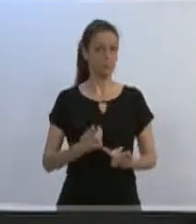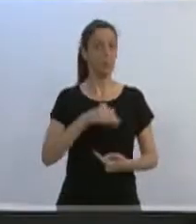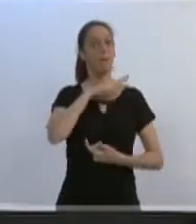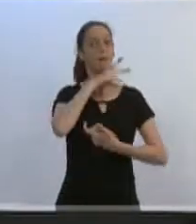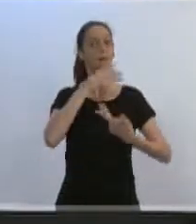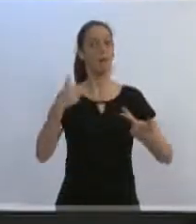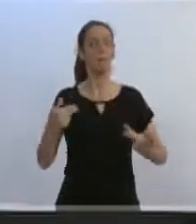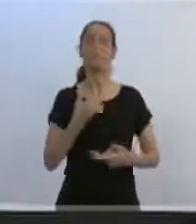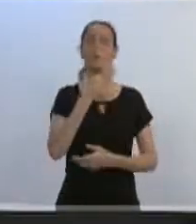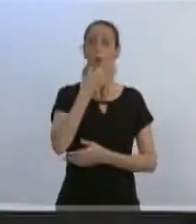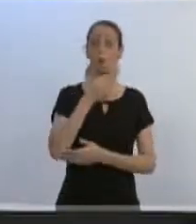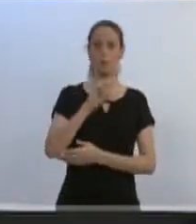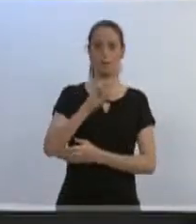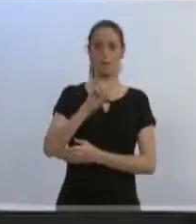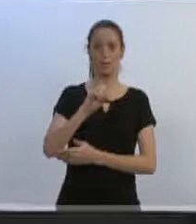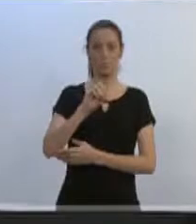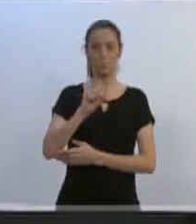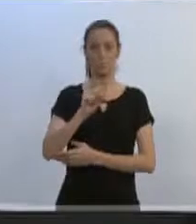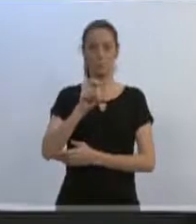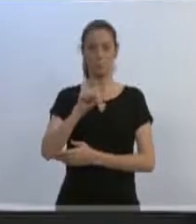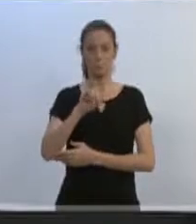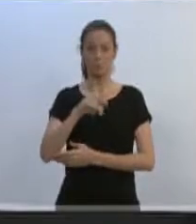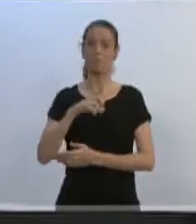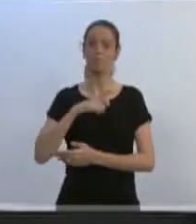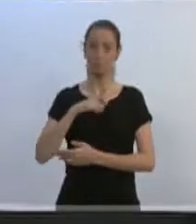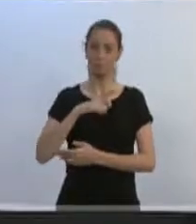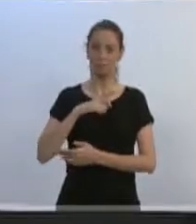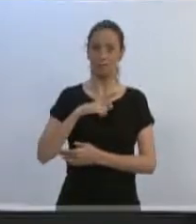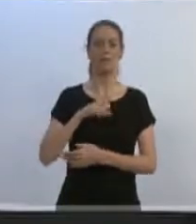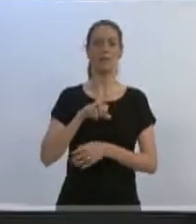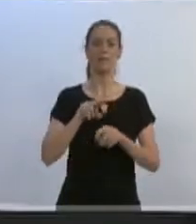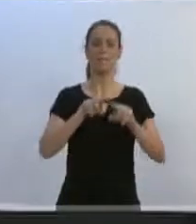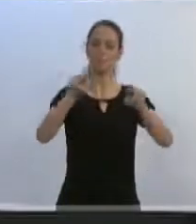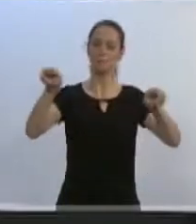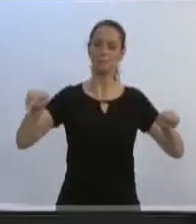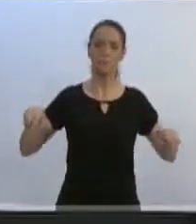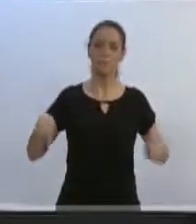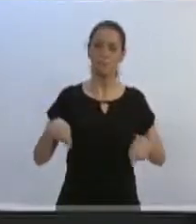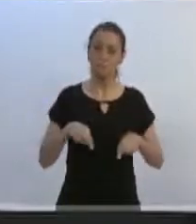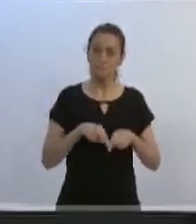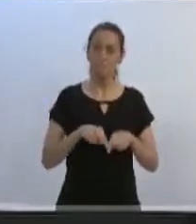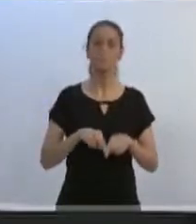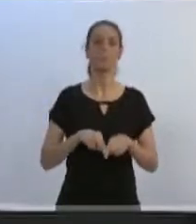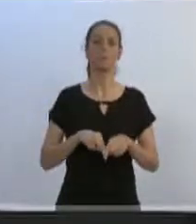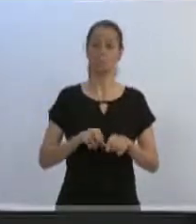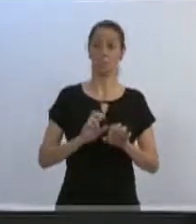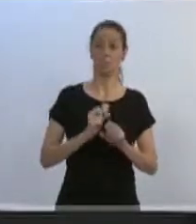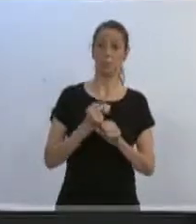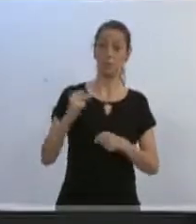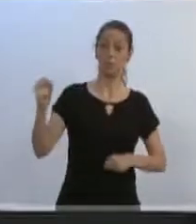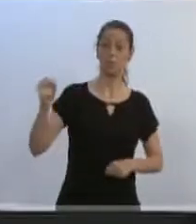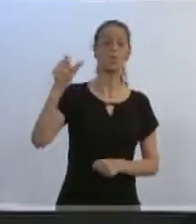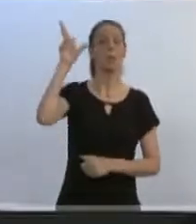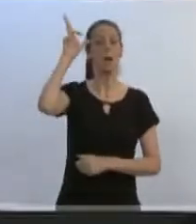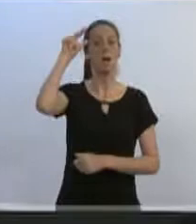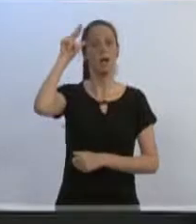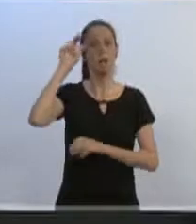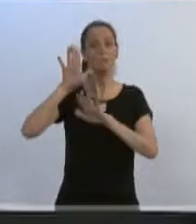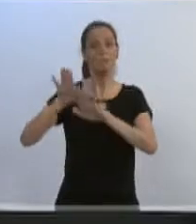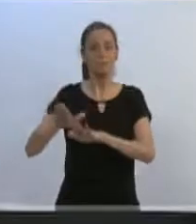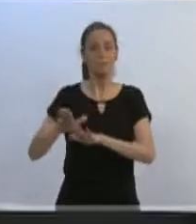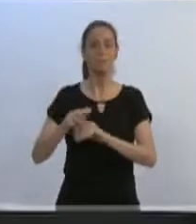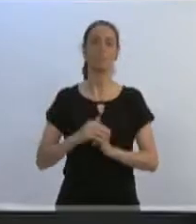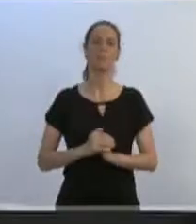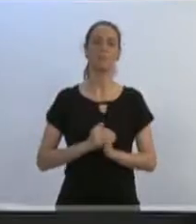tem um espaço enorme mais de 40 50 cavalos ficam lá hospedado ele cobra o alocação